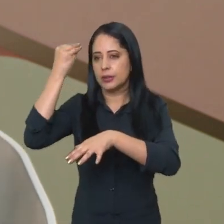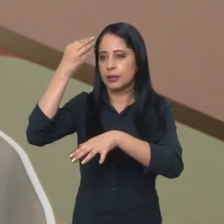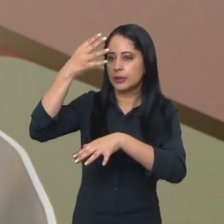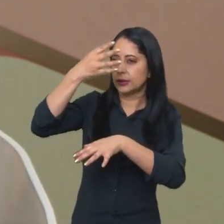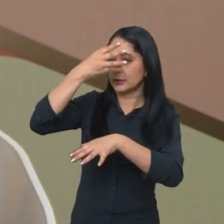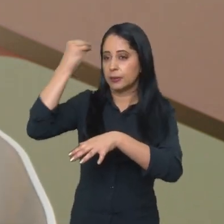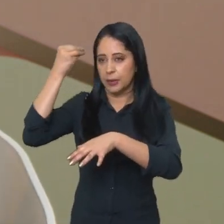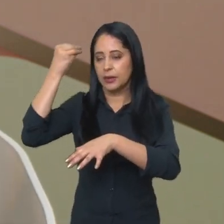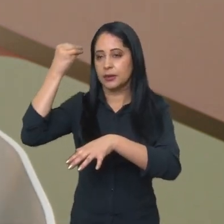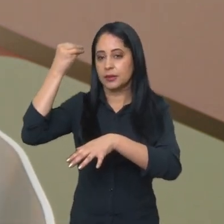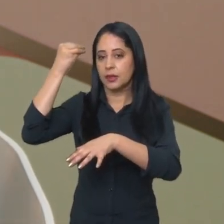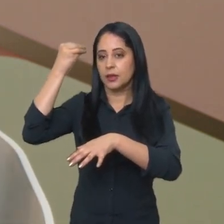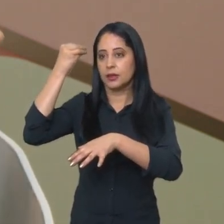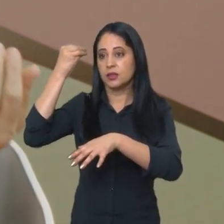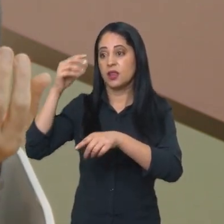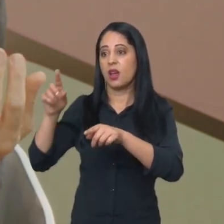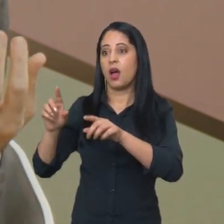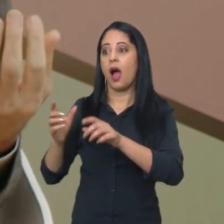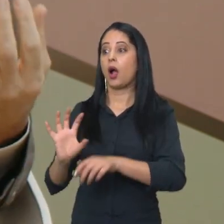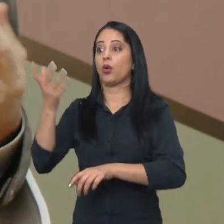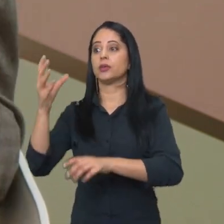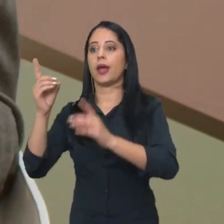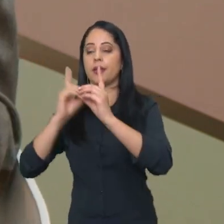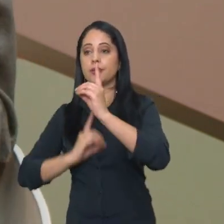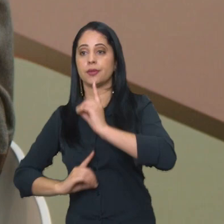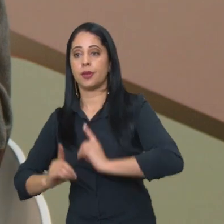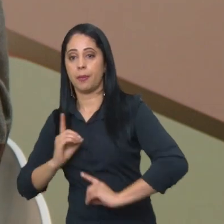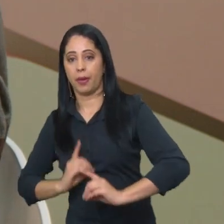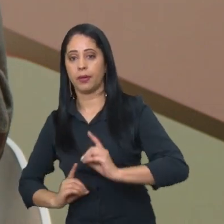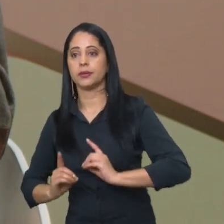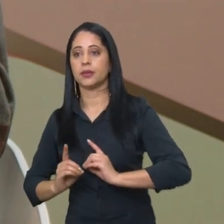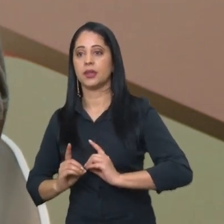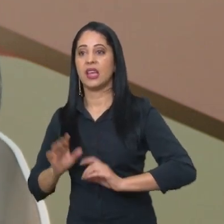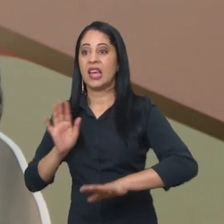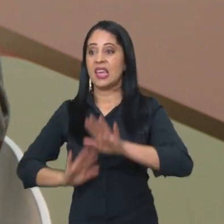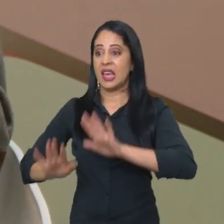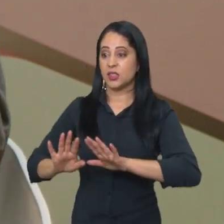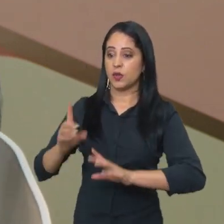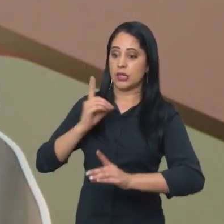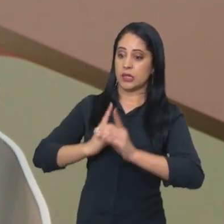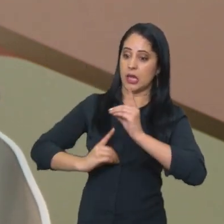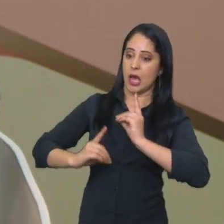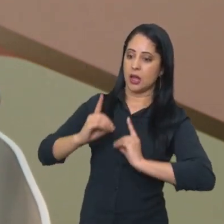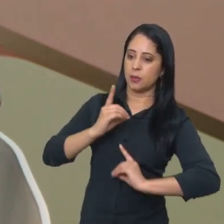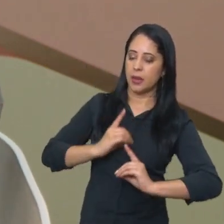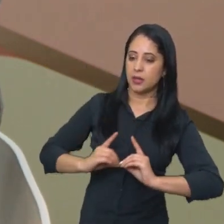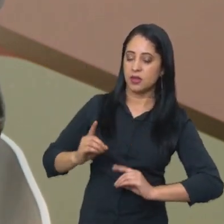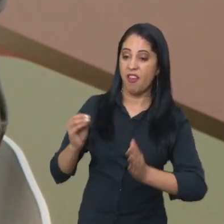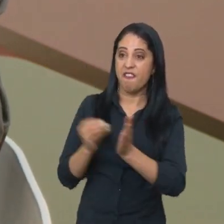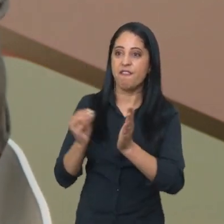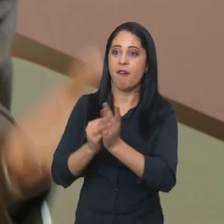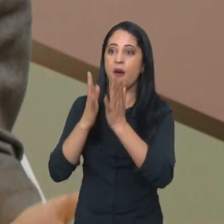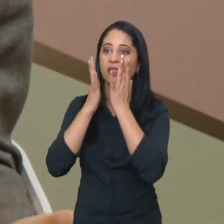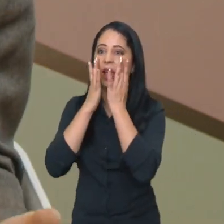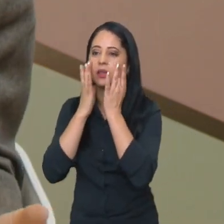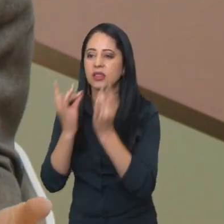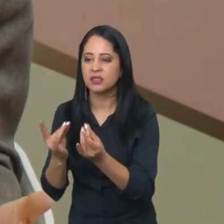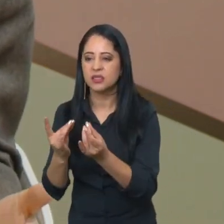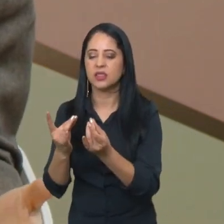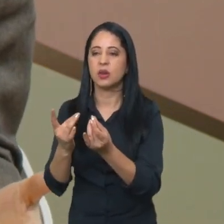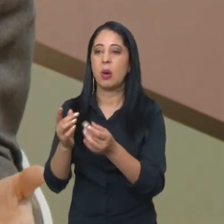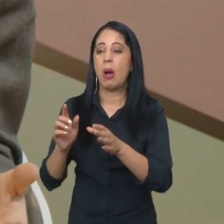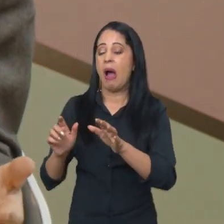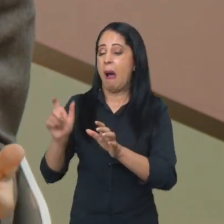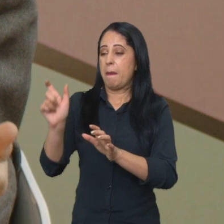demência desencadeia um quadro depressivo e um quadro depressivo desencadeia um quadro de desatenção em relação ao ambiente,